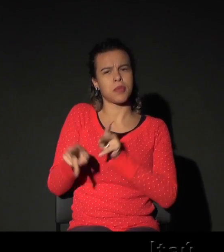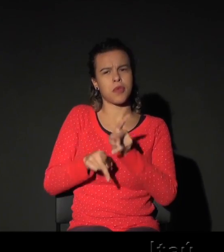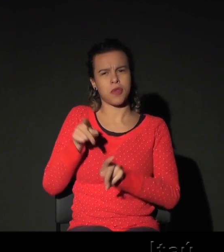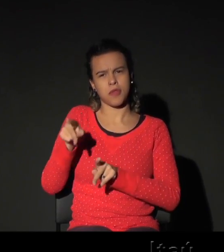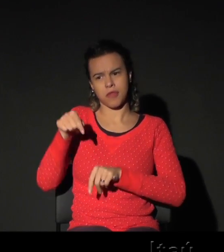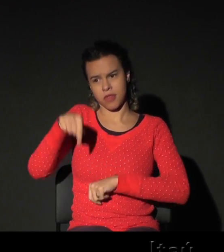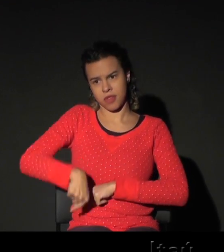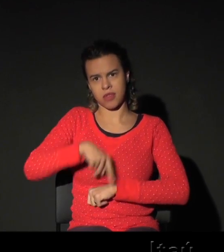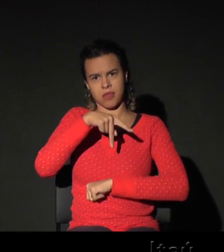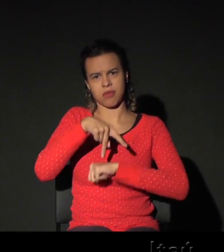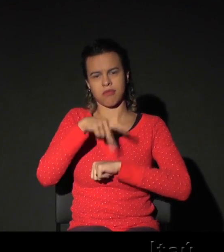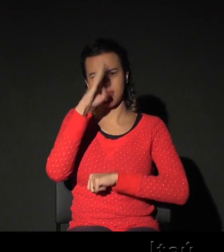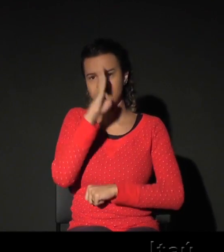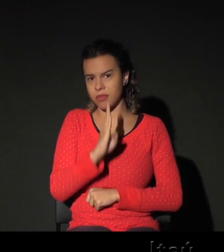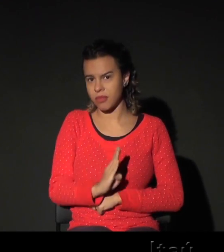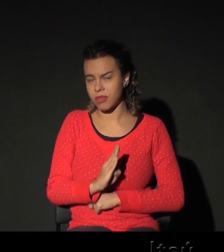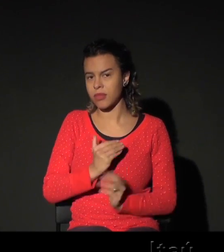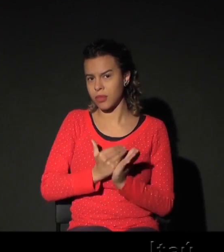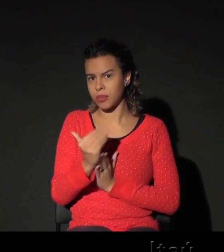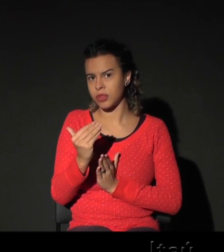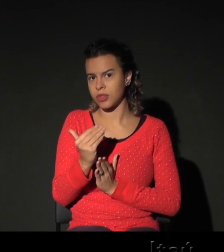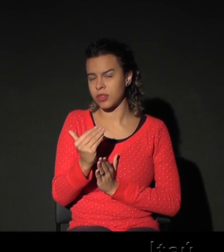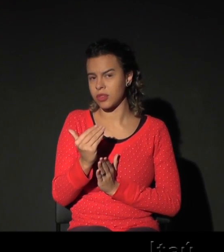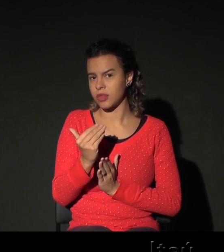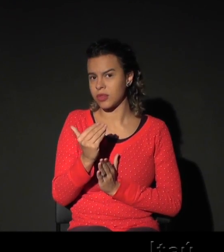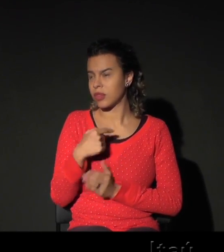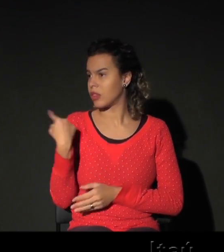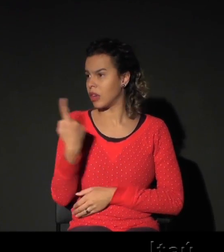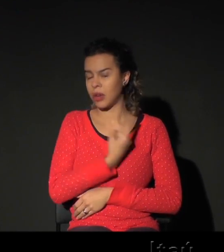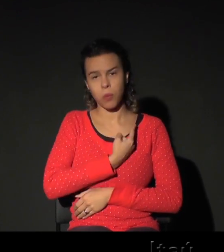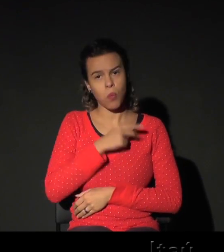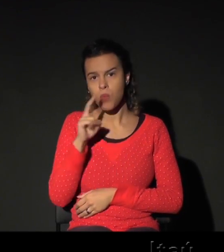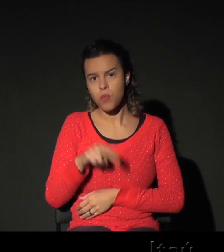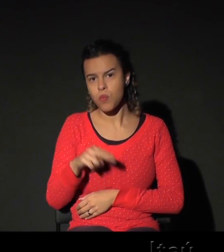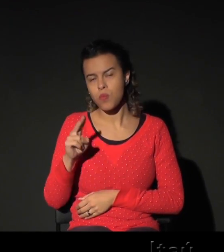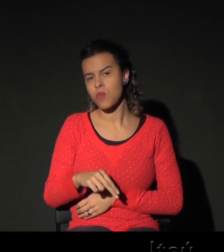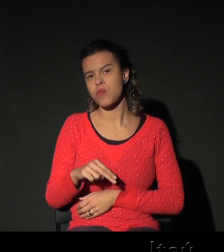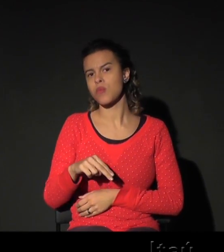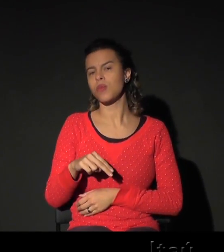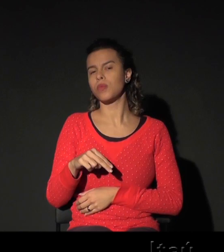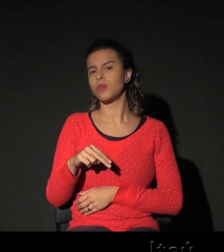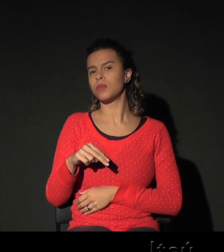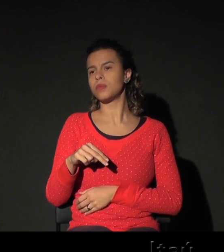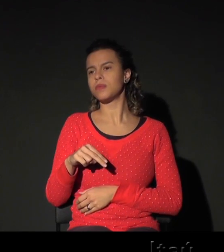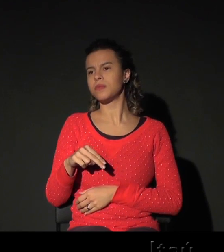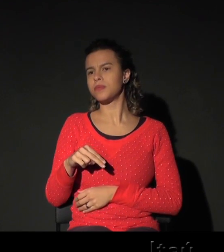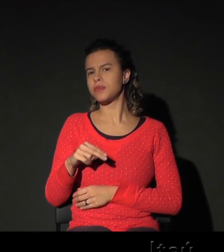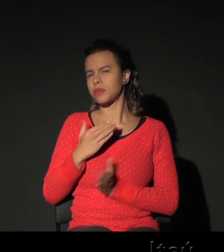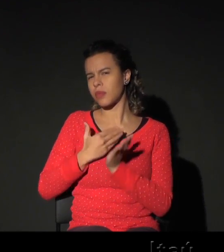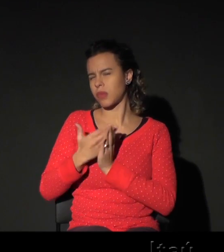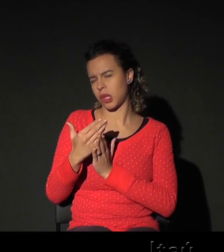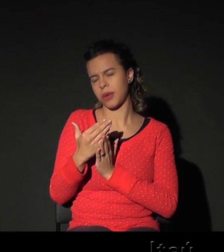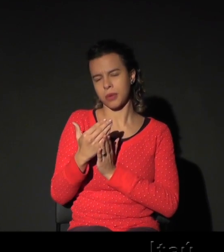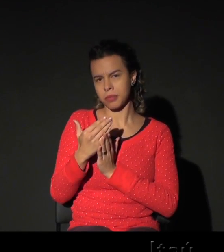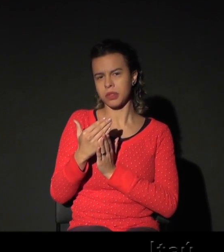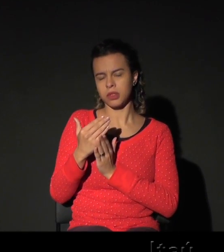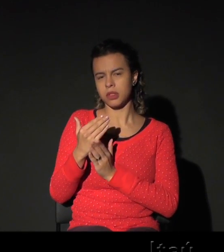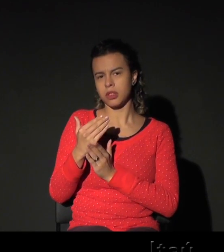deste país nós não ti eh a